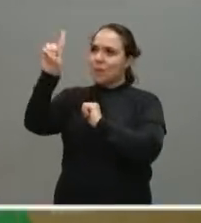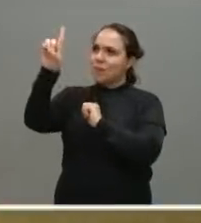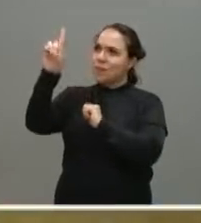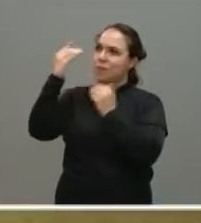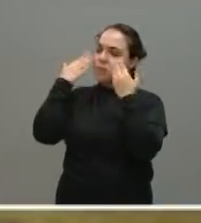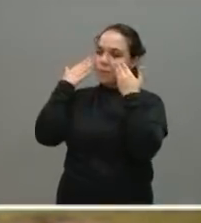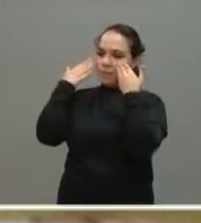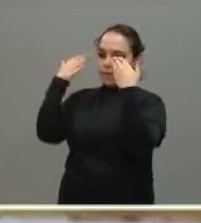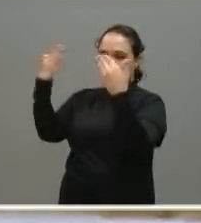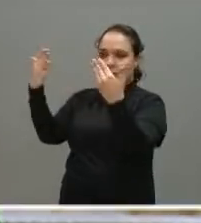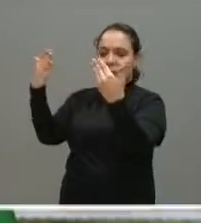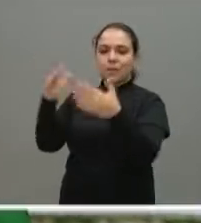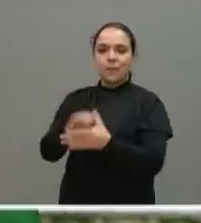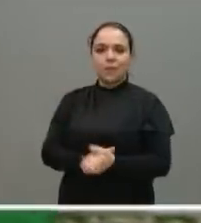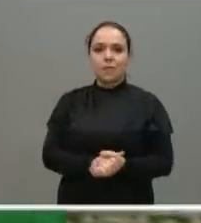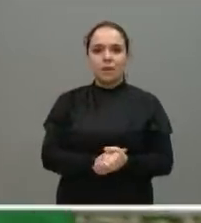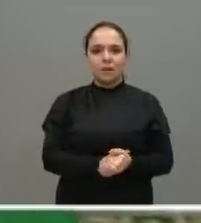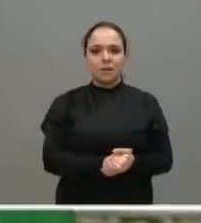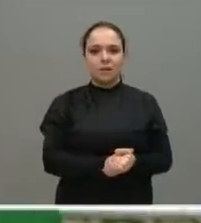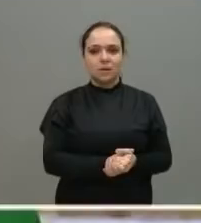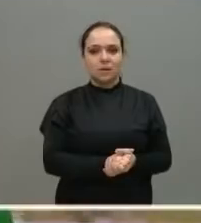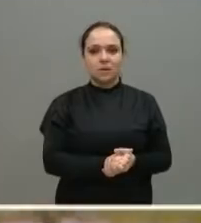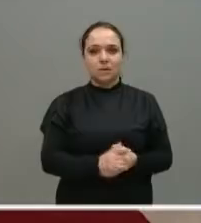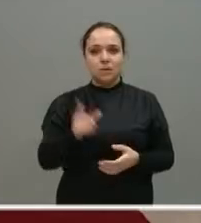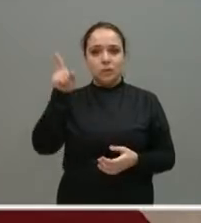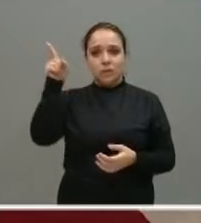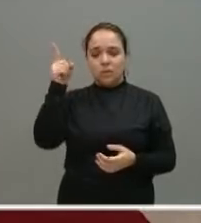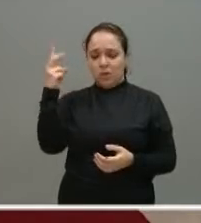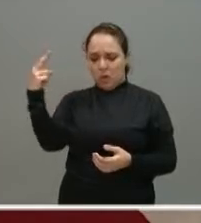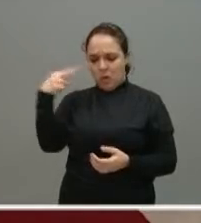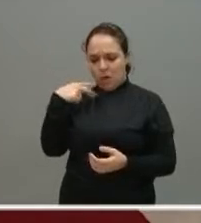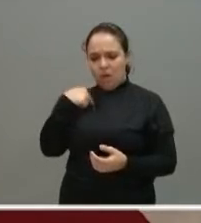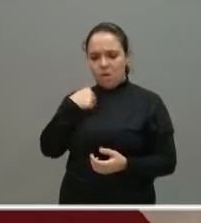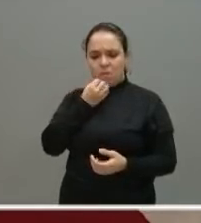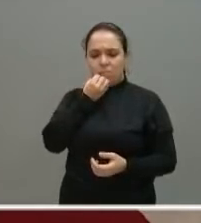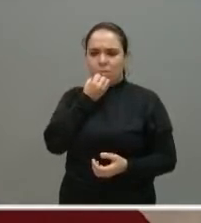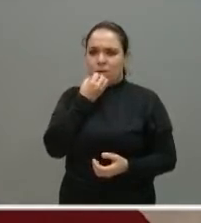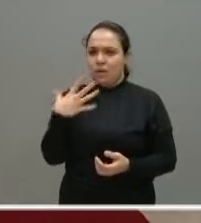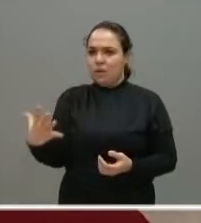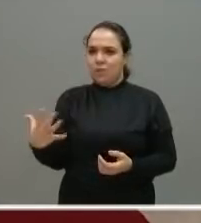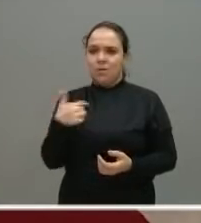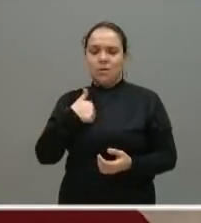dizendo para Ele como nós somos bons.